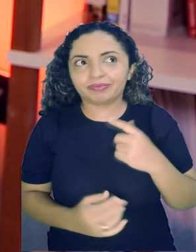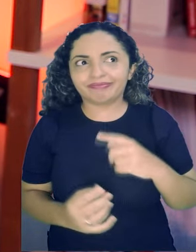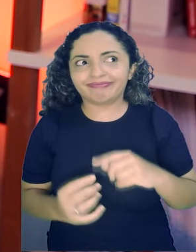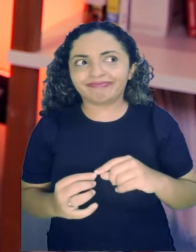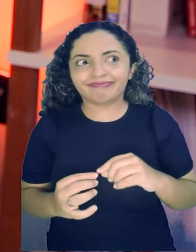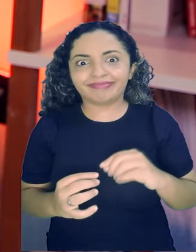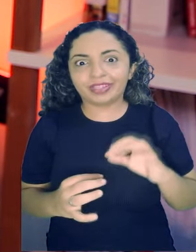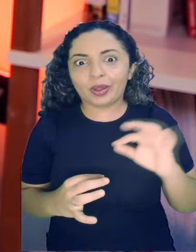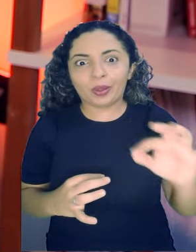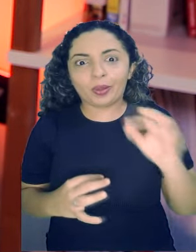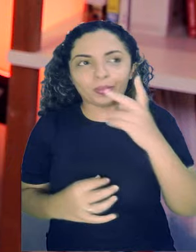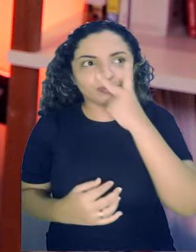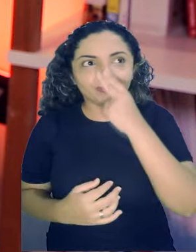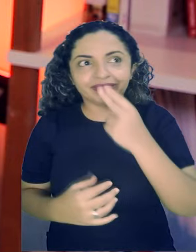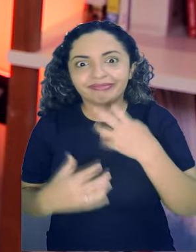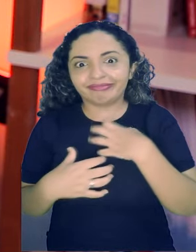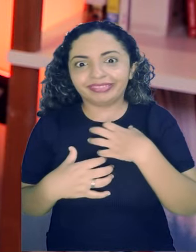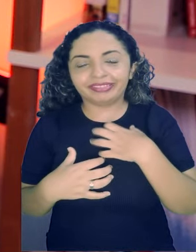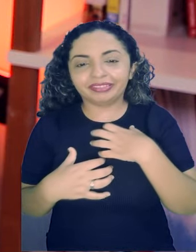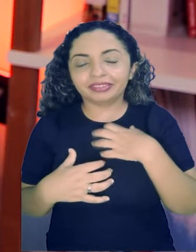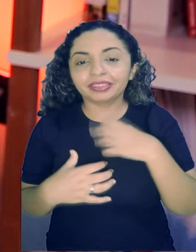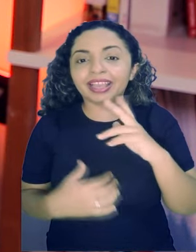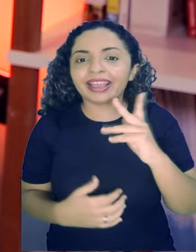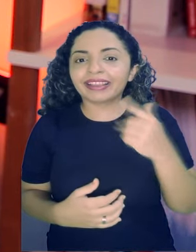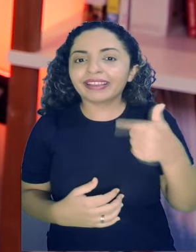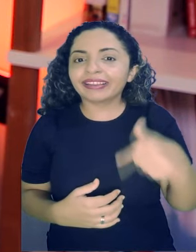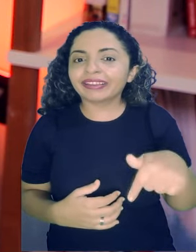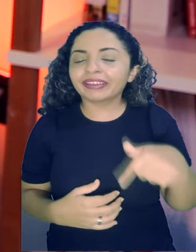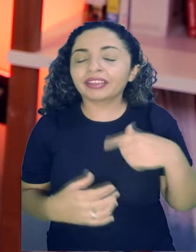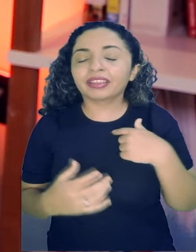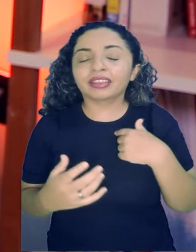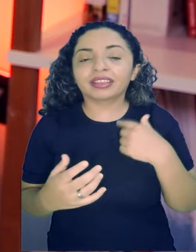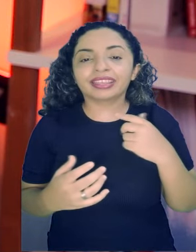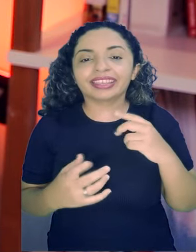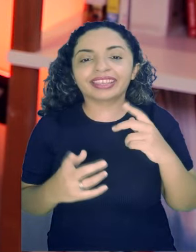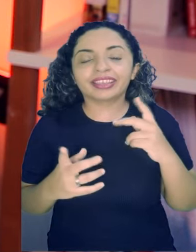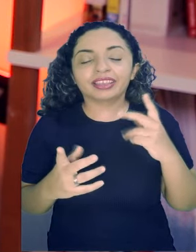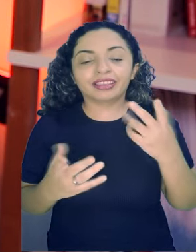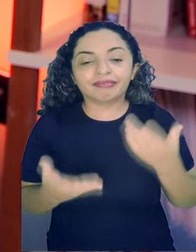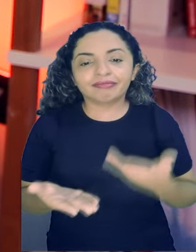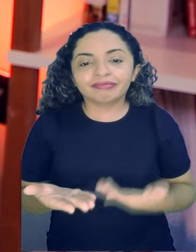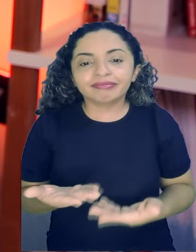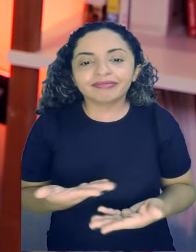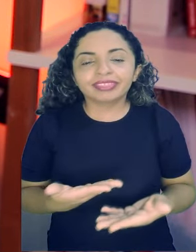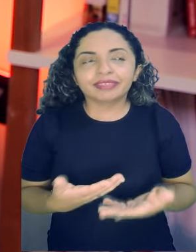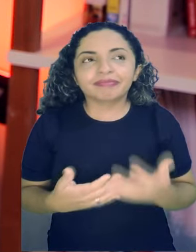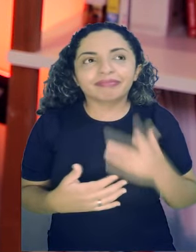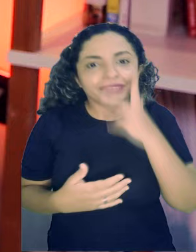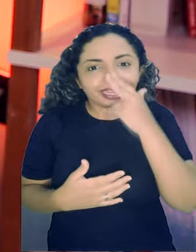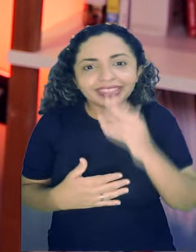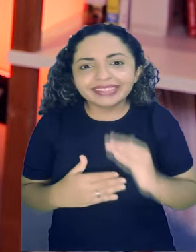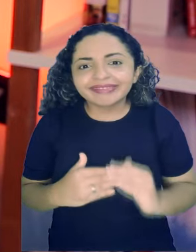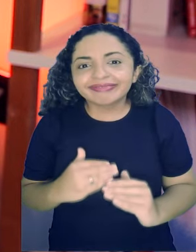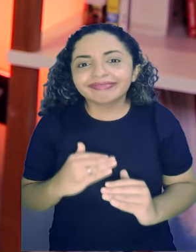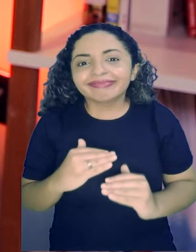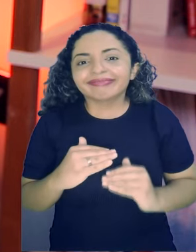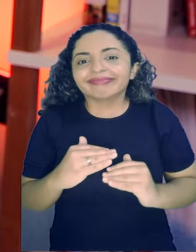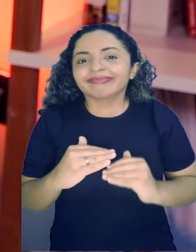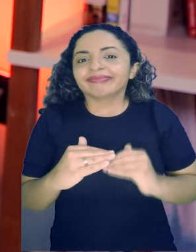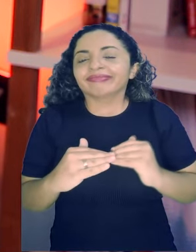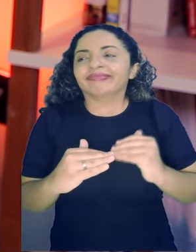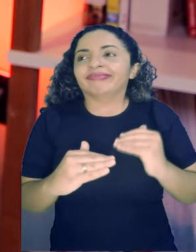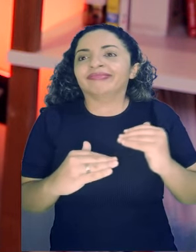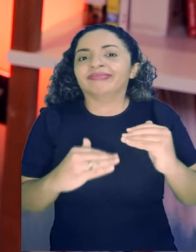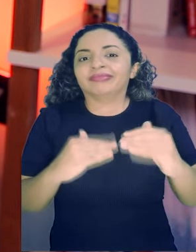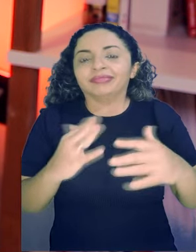longe, assim. E eu acho que a relação dos quadrinhos, ela realmente, tal como o Richard comenta aqui, ela não passa pelos grandes